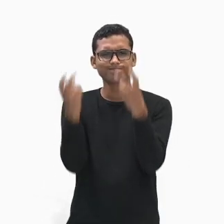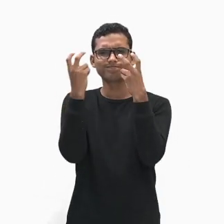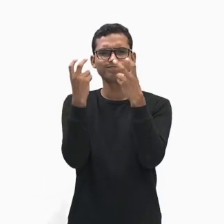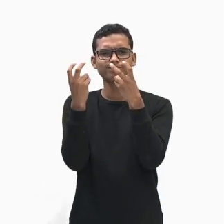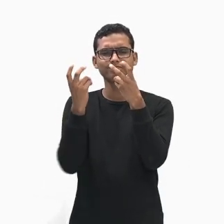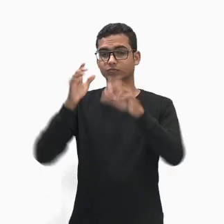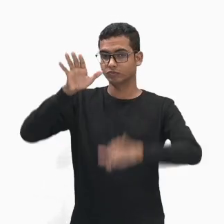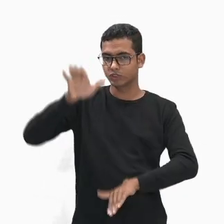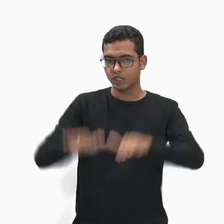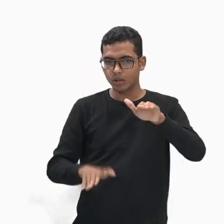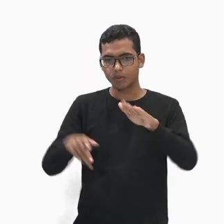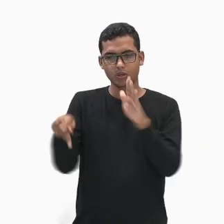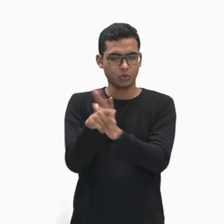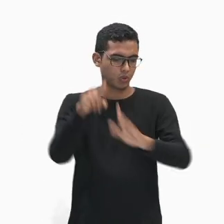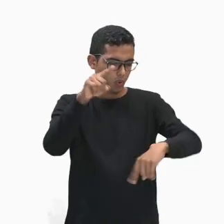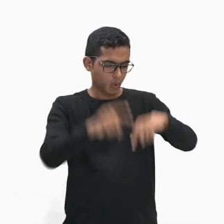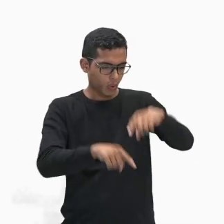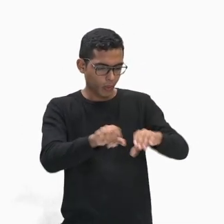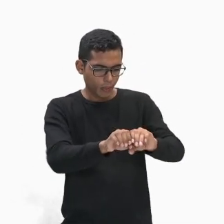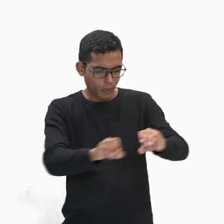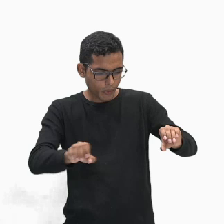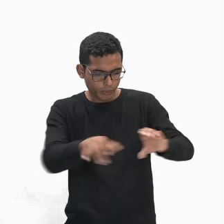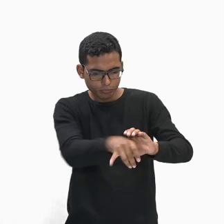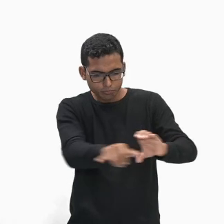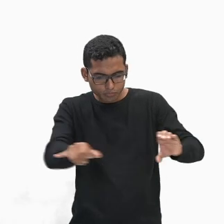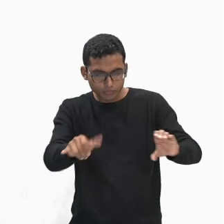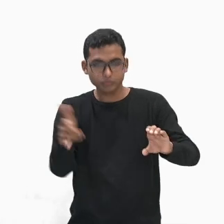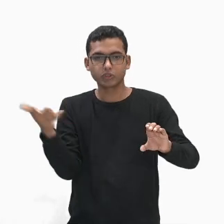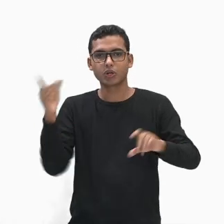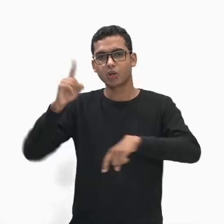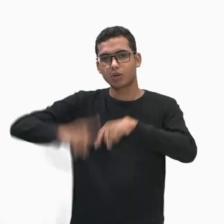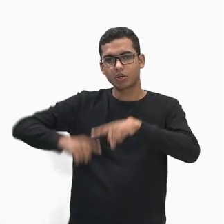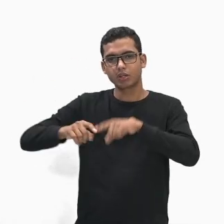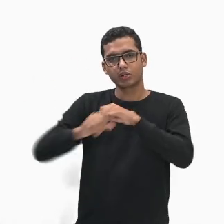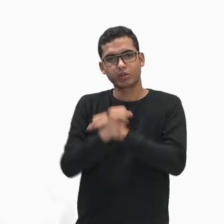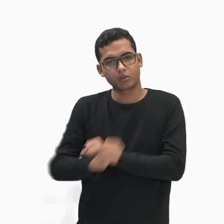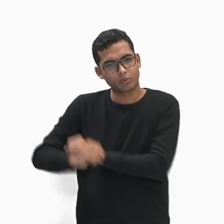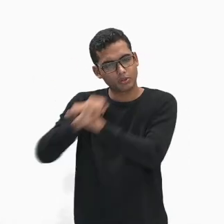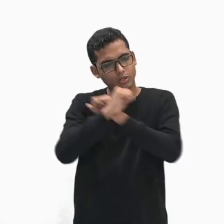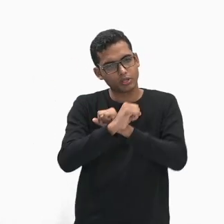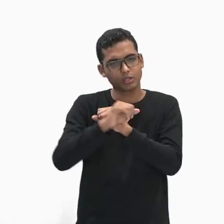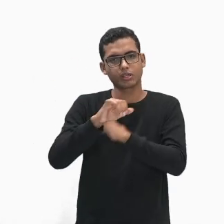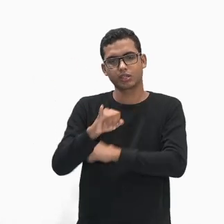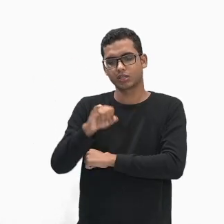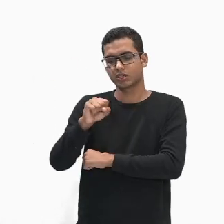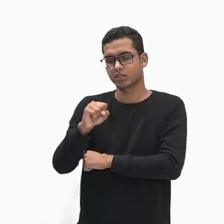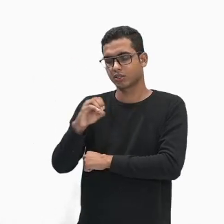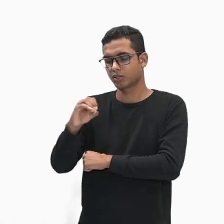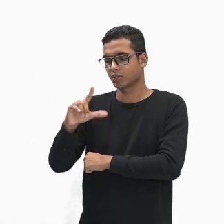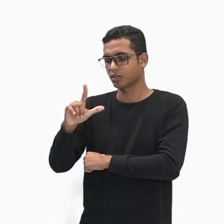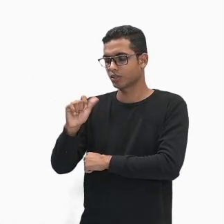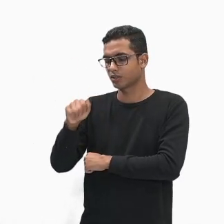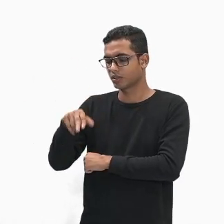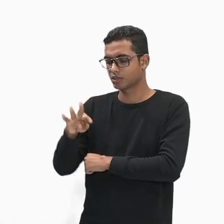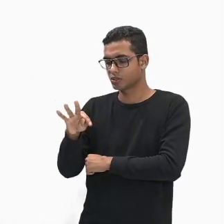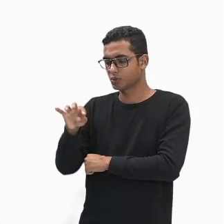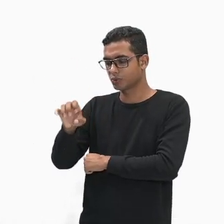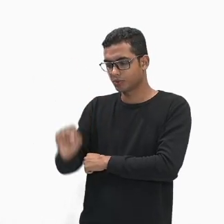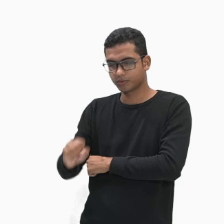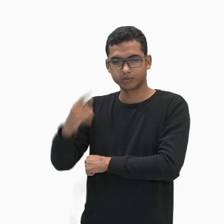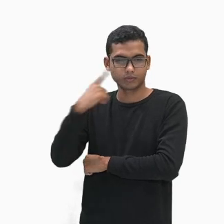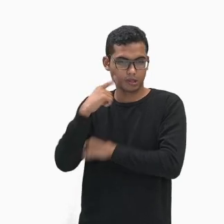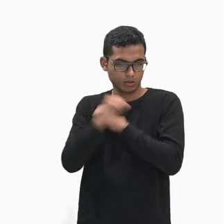do condutor, ou ele é isolante, nós vamos ter aí que esses materiais permitem o